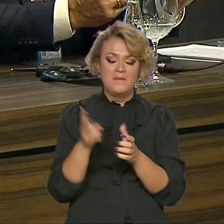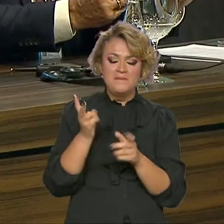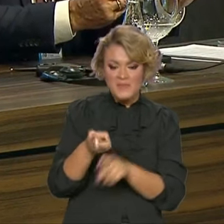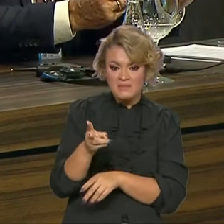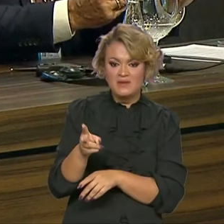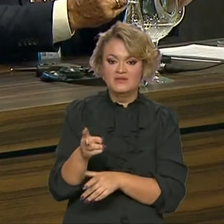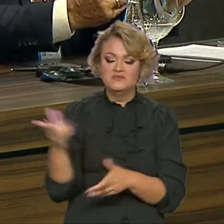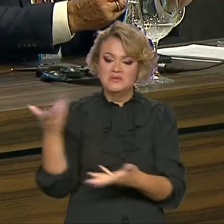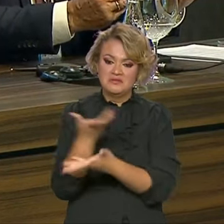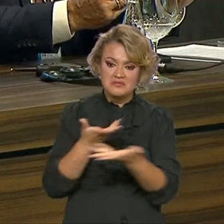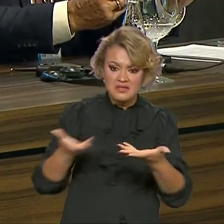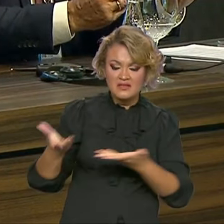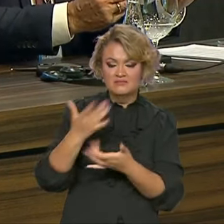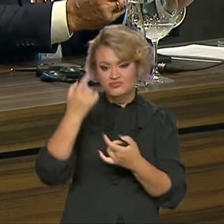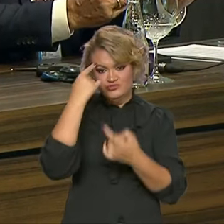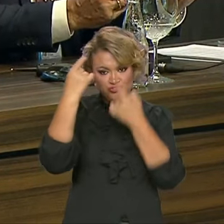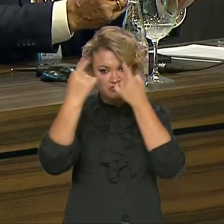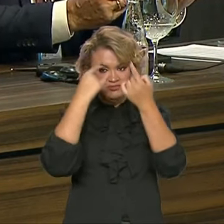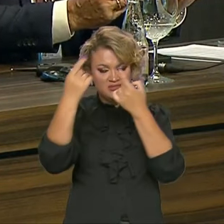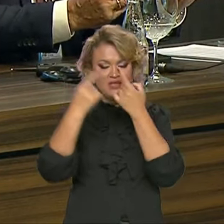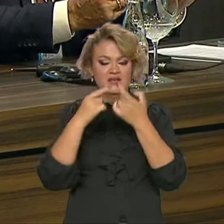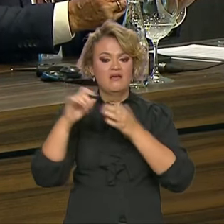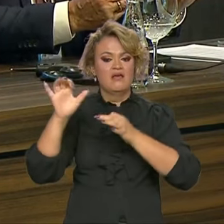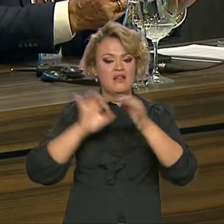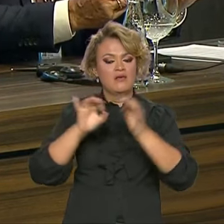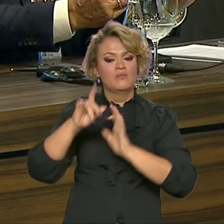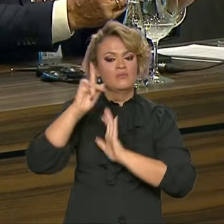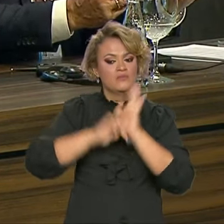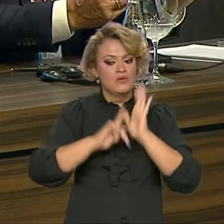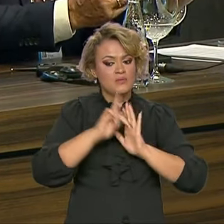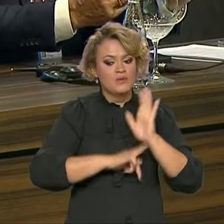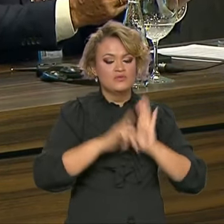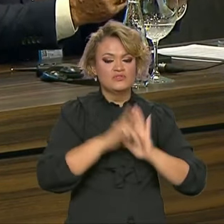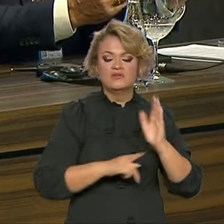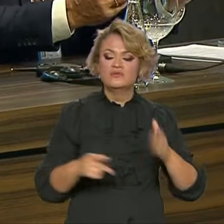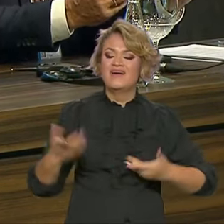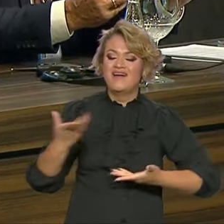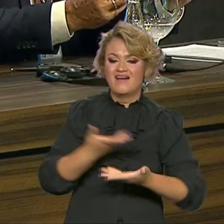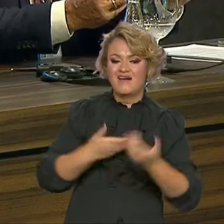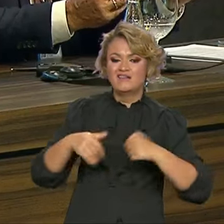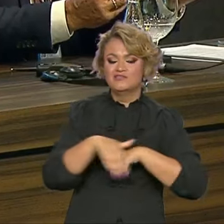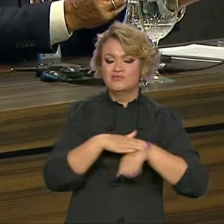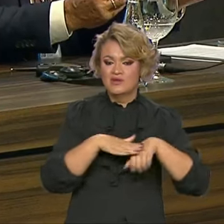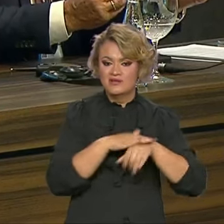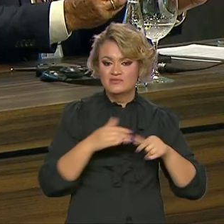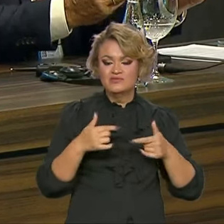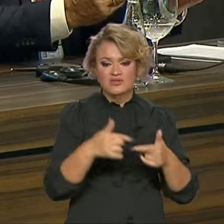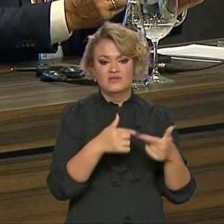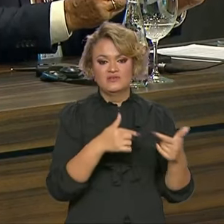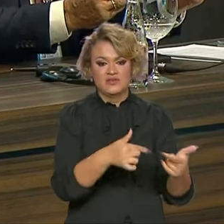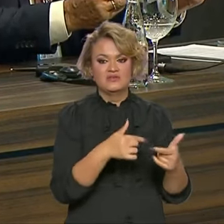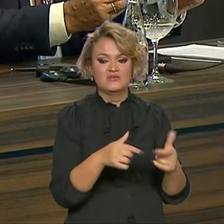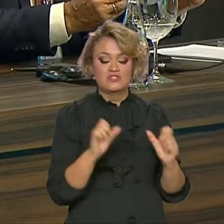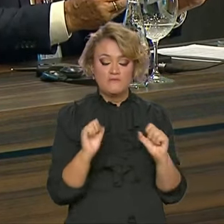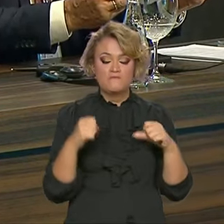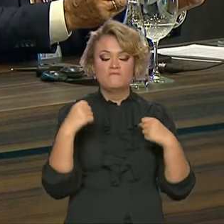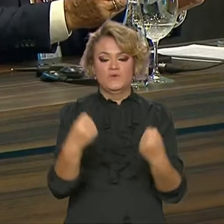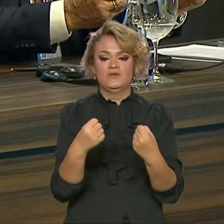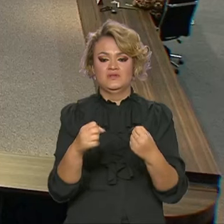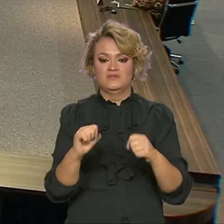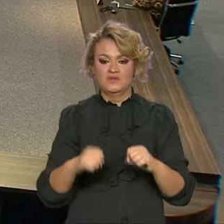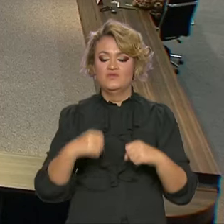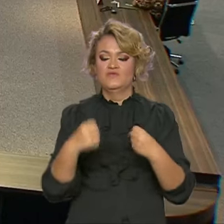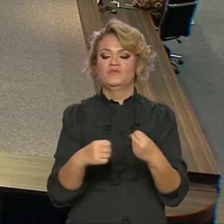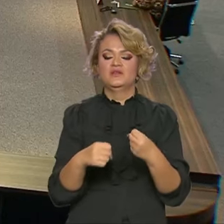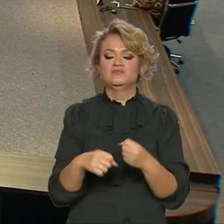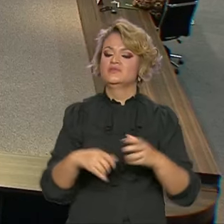para o intercâmbio de ideias, elaboração de projetos, articulação de iniciativas e fortalecimento da